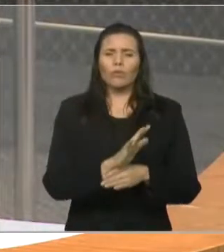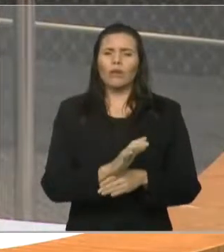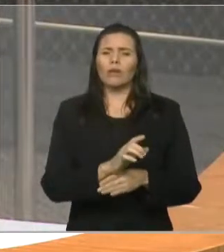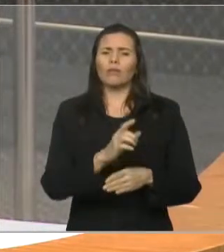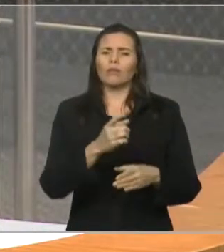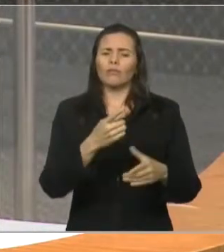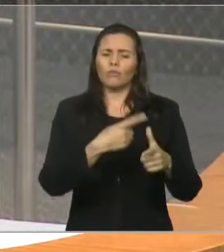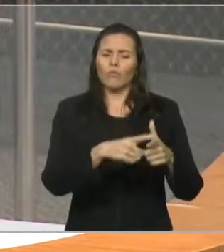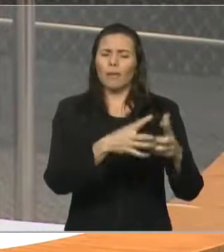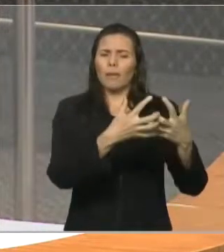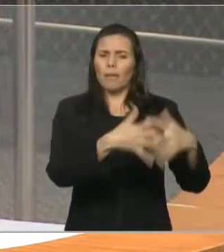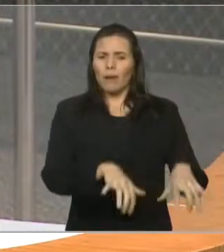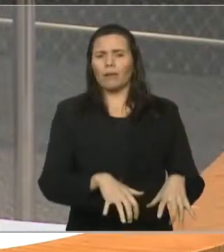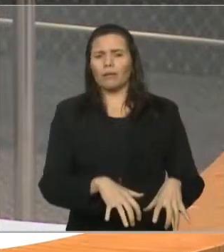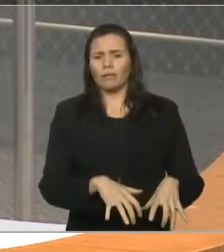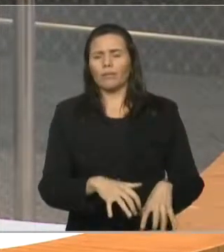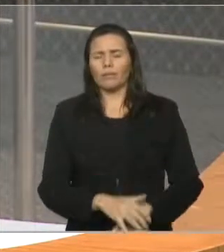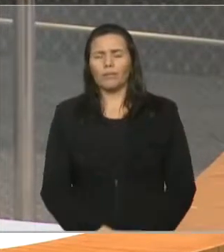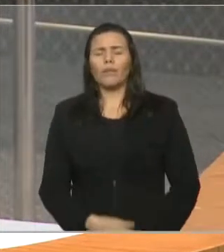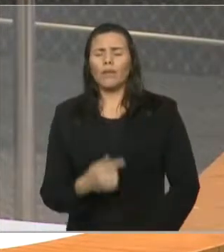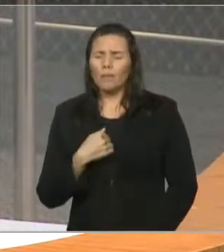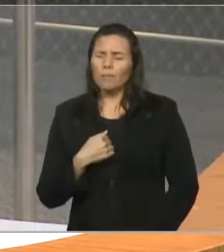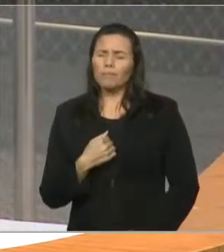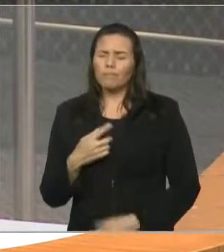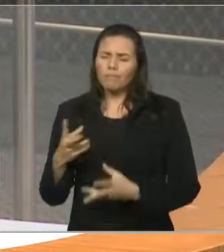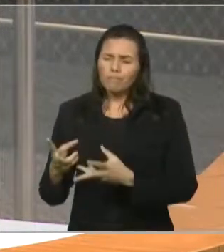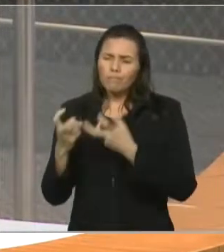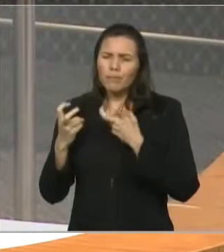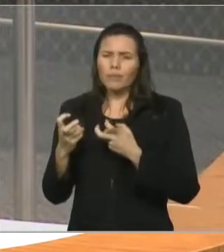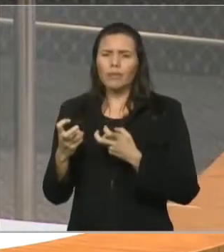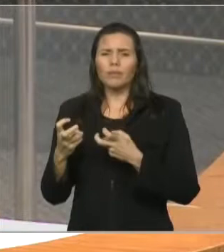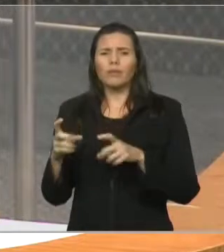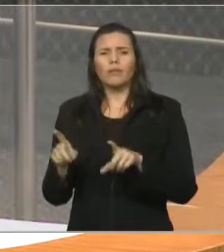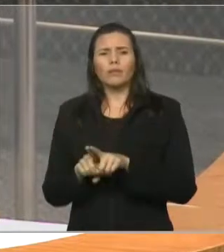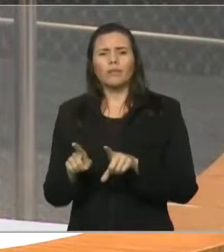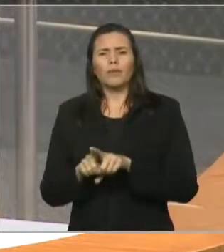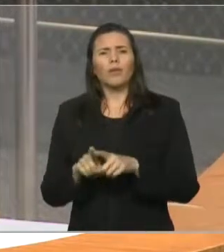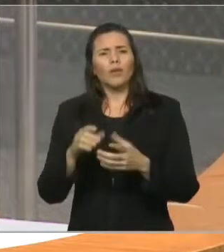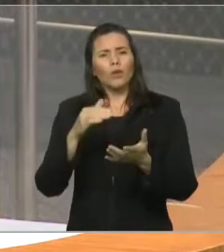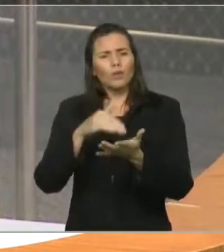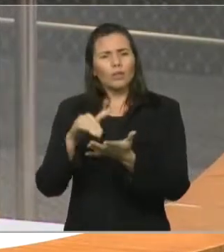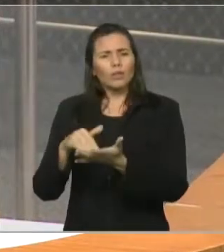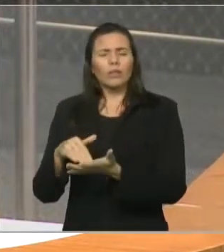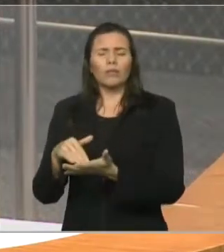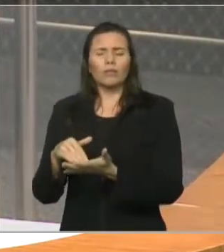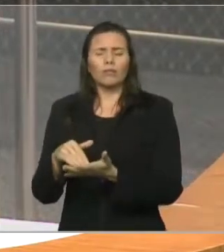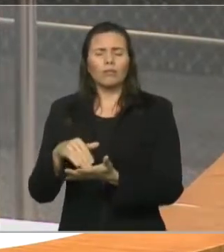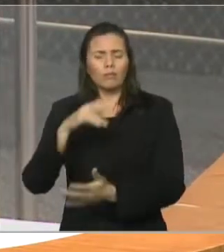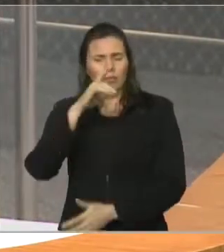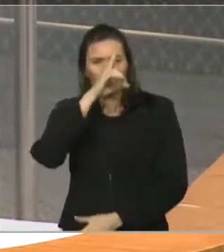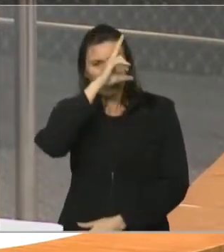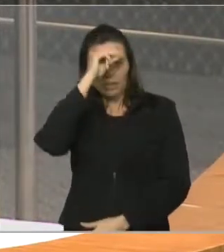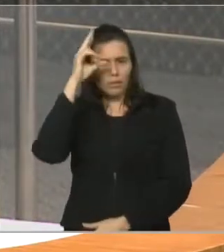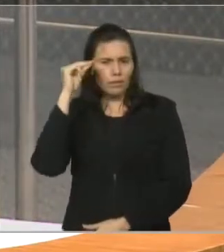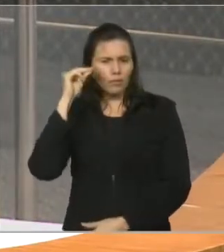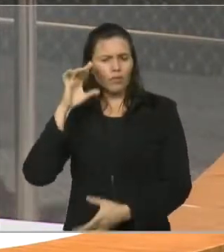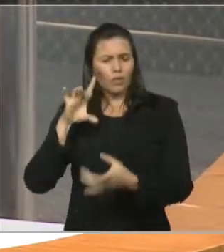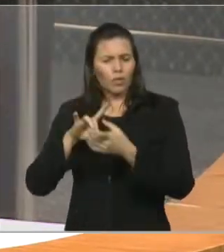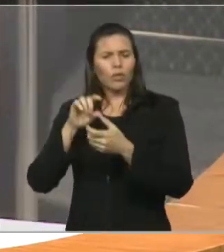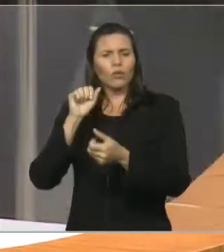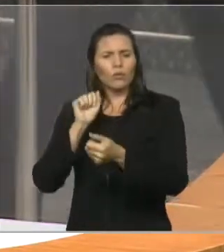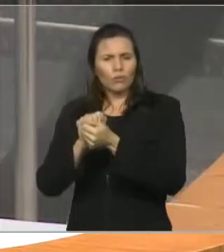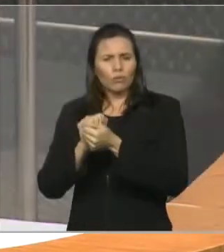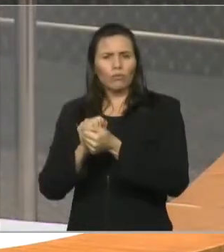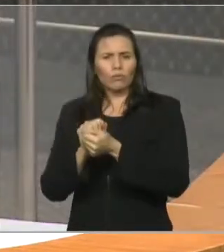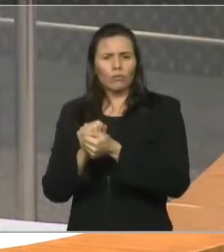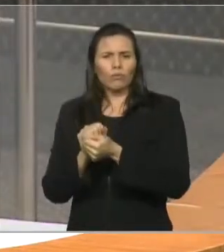também percebemos a parceria e o diálogo por parte dos secretários municipais, que também estão juntos engajados